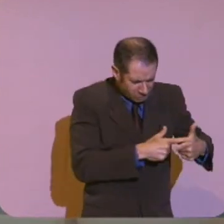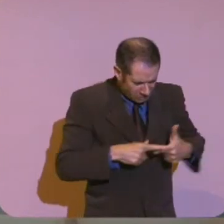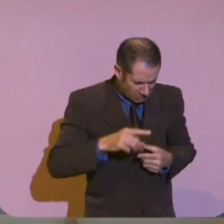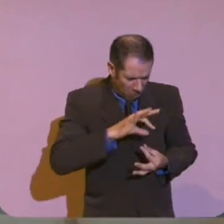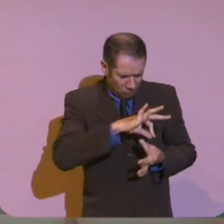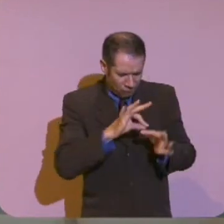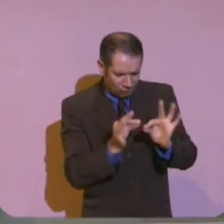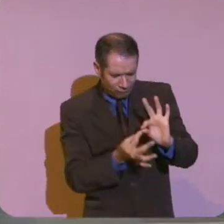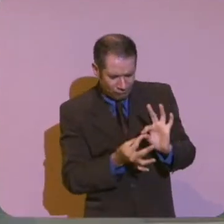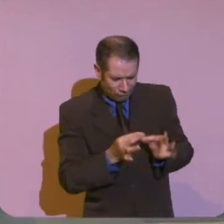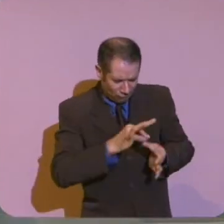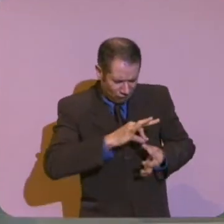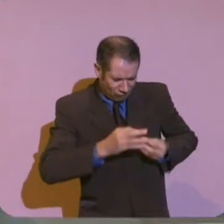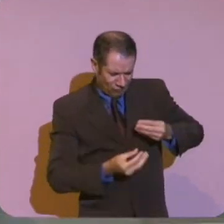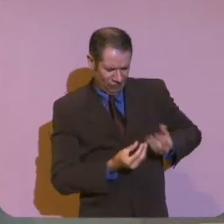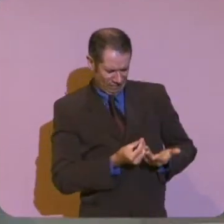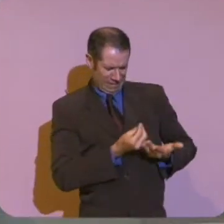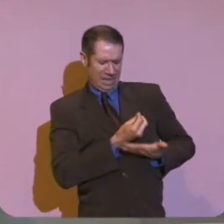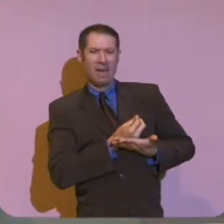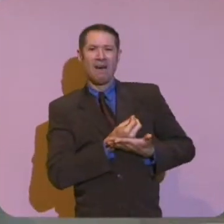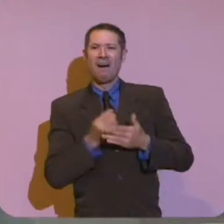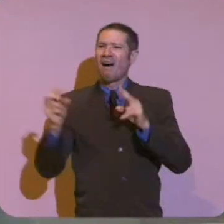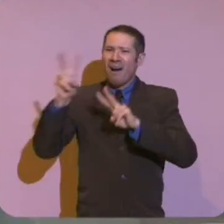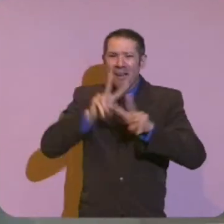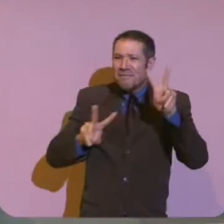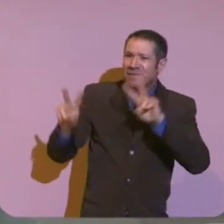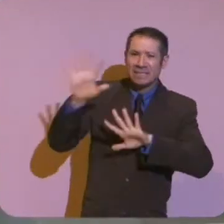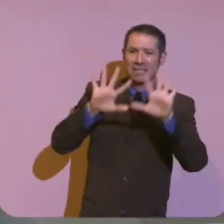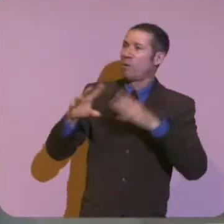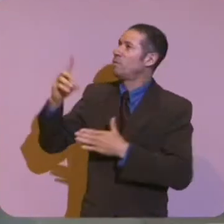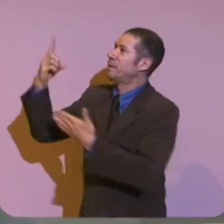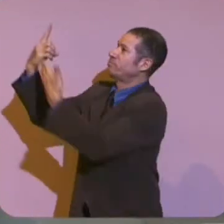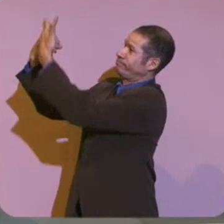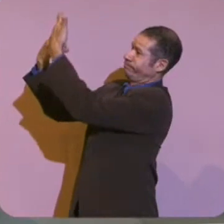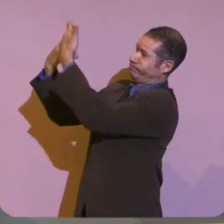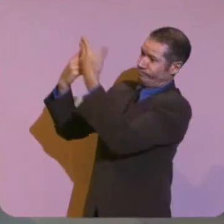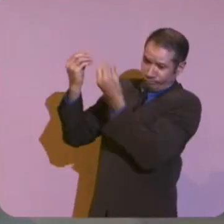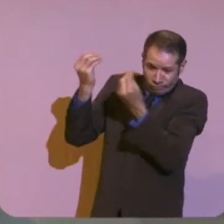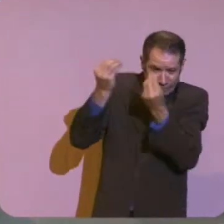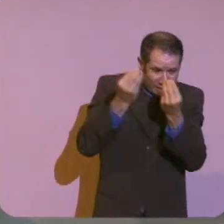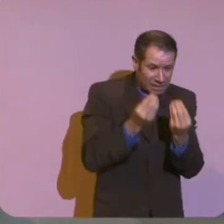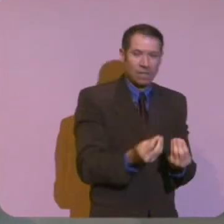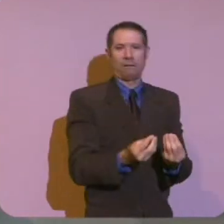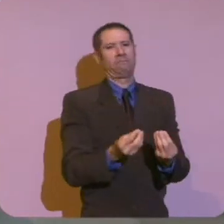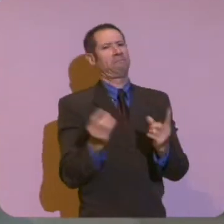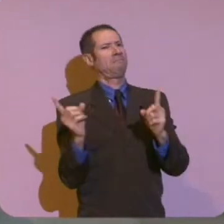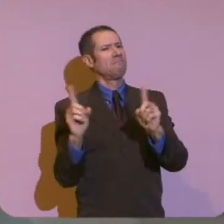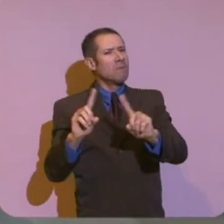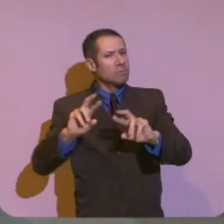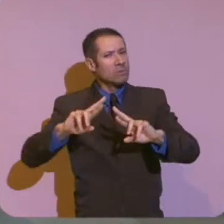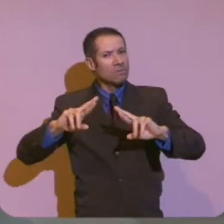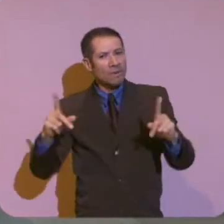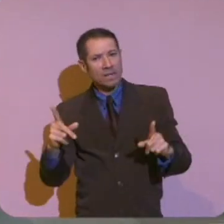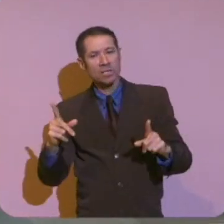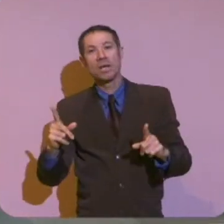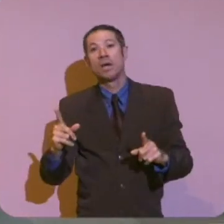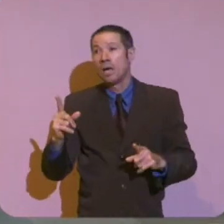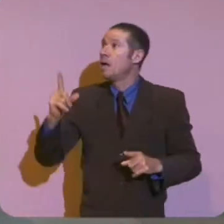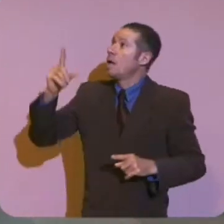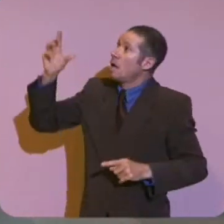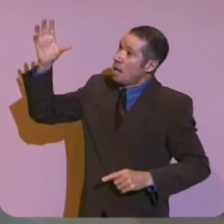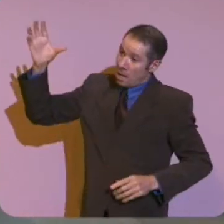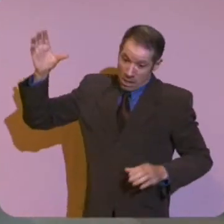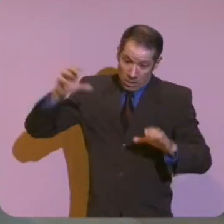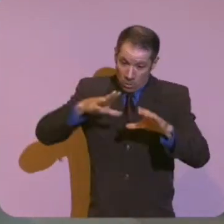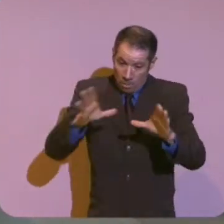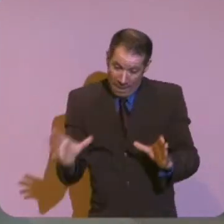colados. Mas não é essa a visão que Deus está dando. A visão que Deus está dando é que Ele não pega o